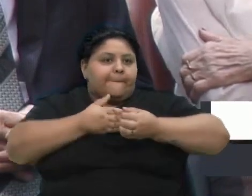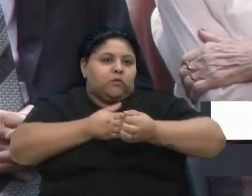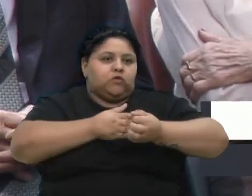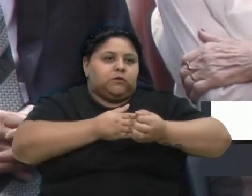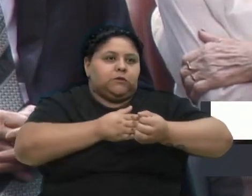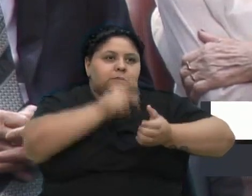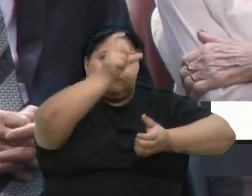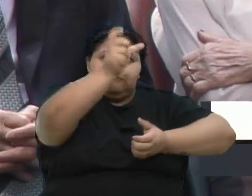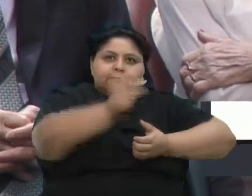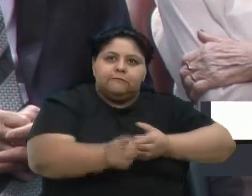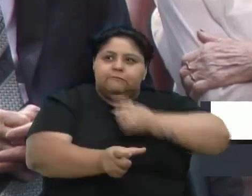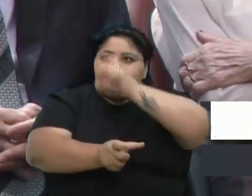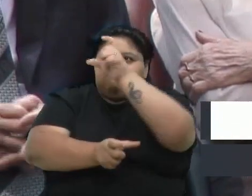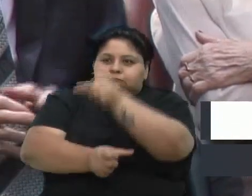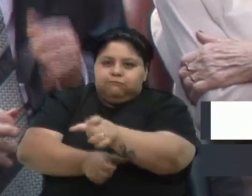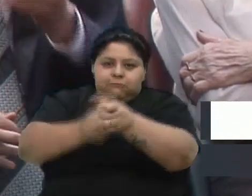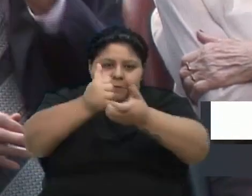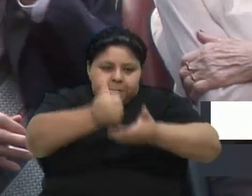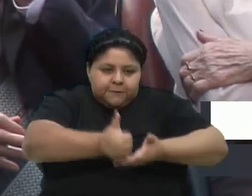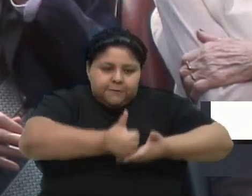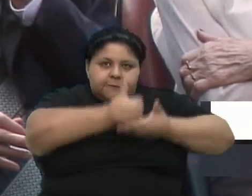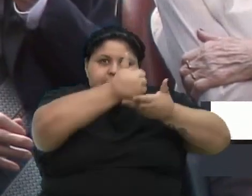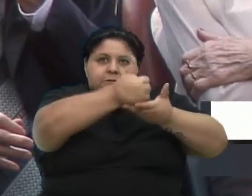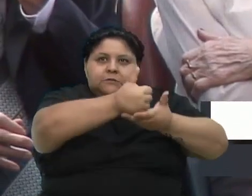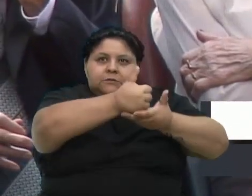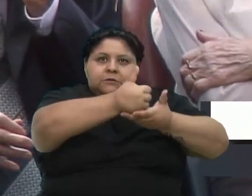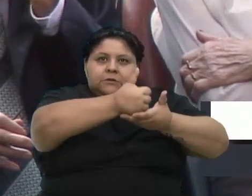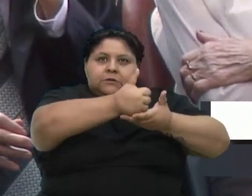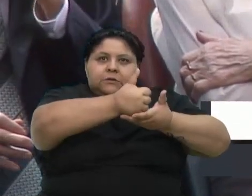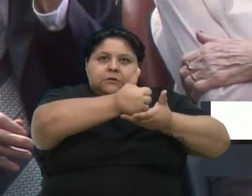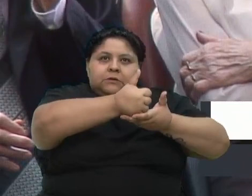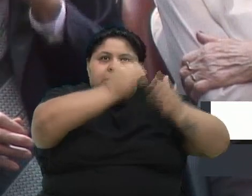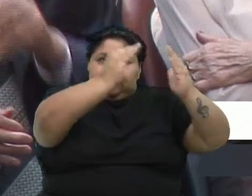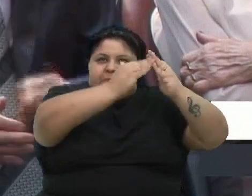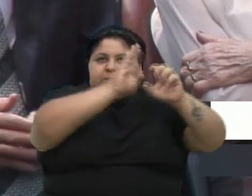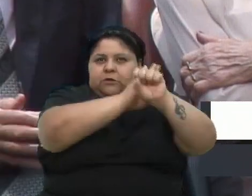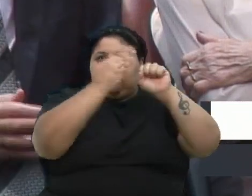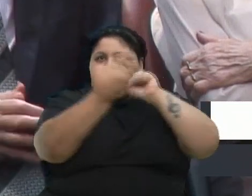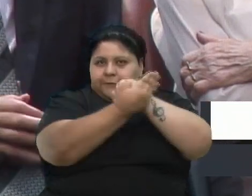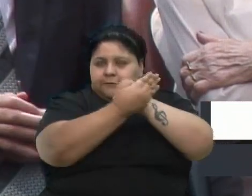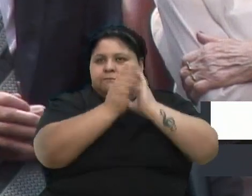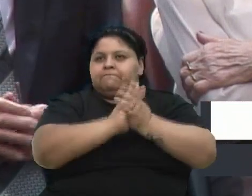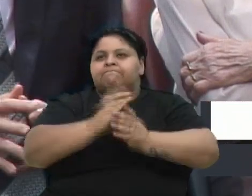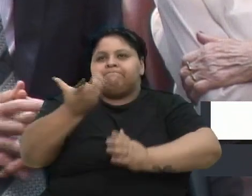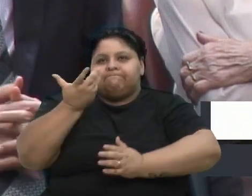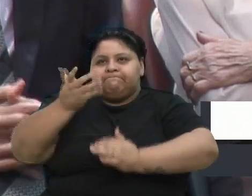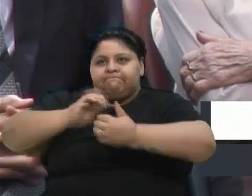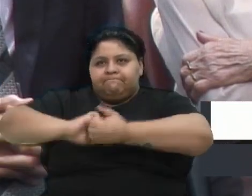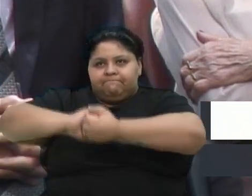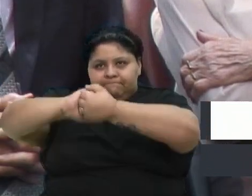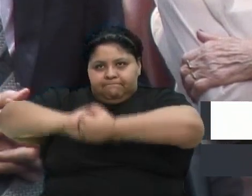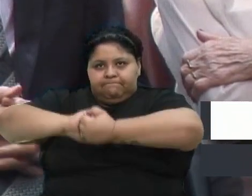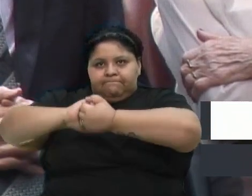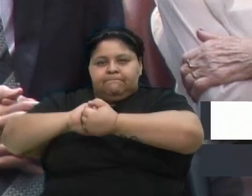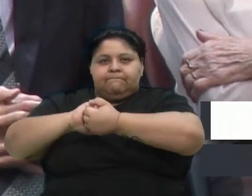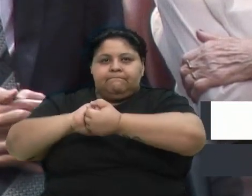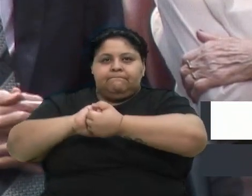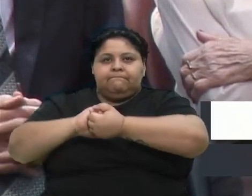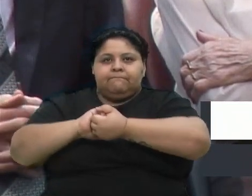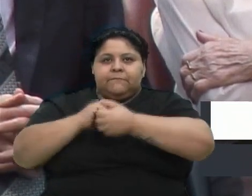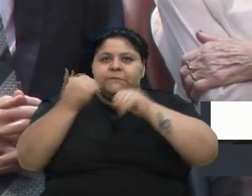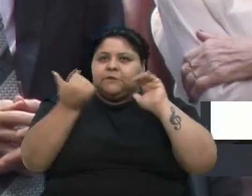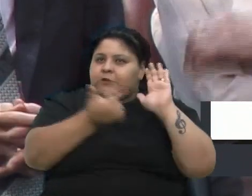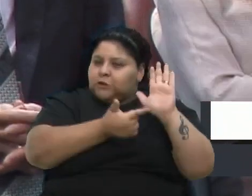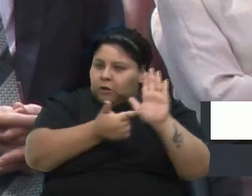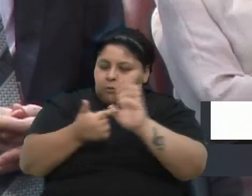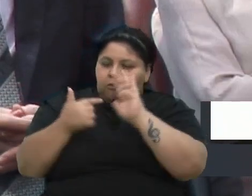foram dar apoio a esse pessoal do bairro. Eu quero cumprimentar e ilustrar o